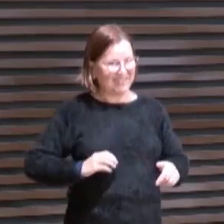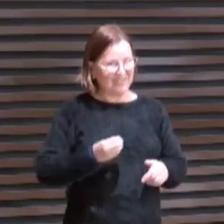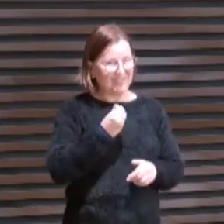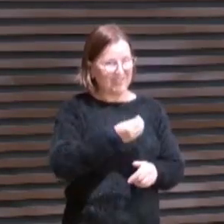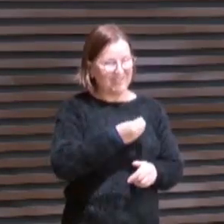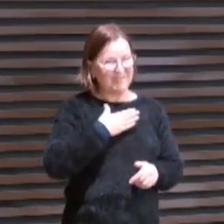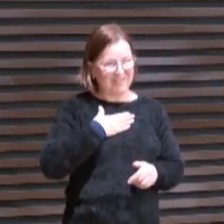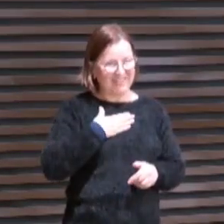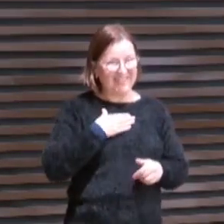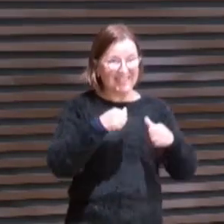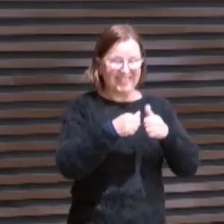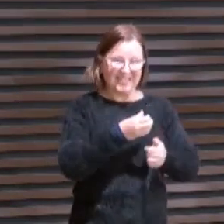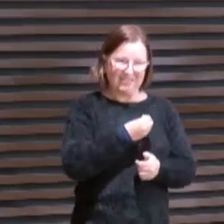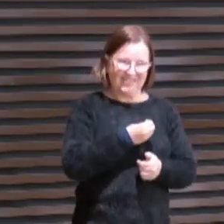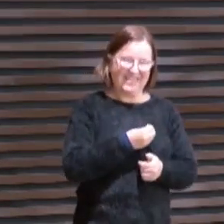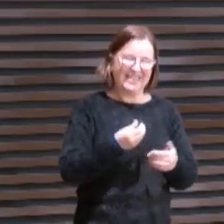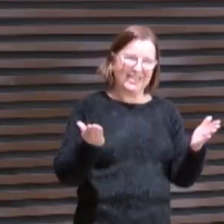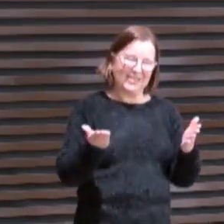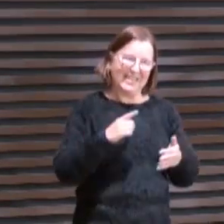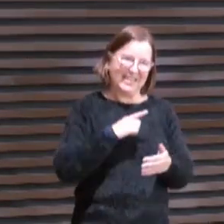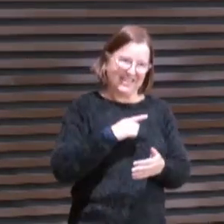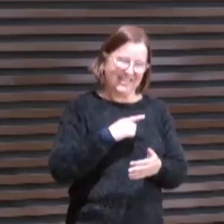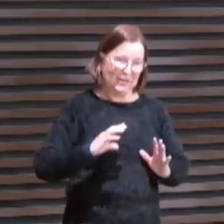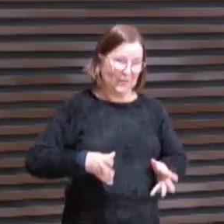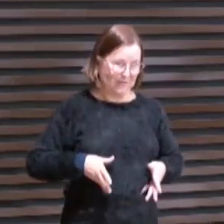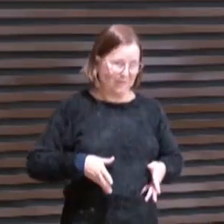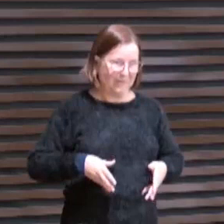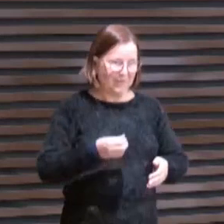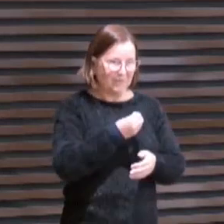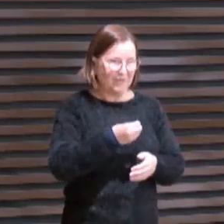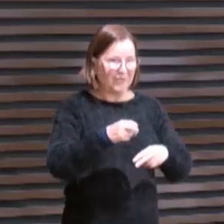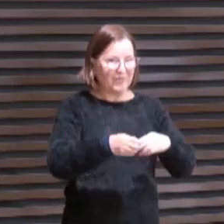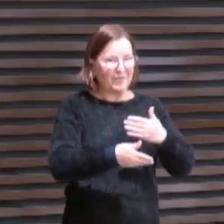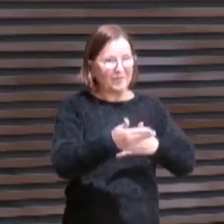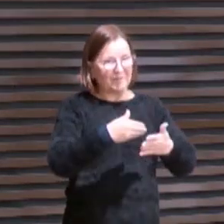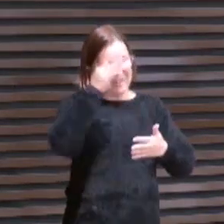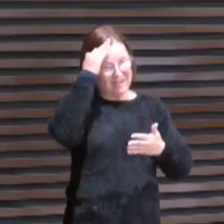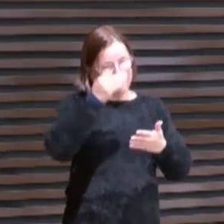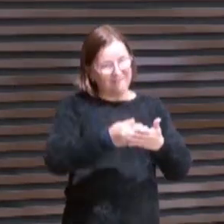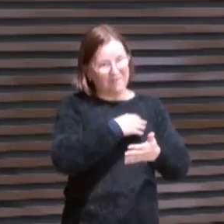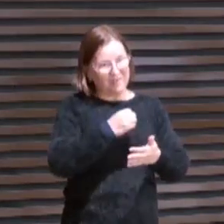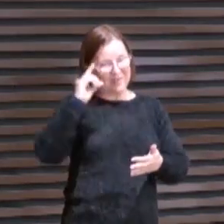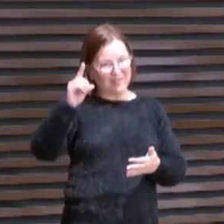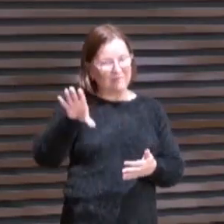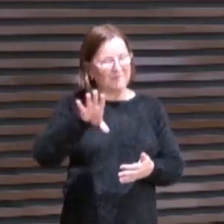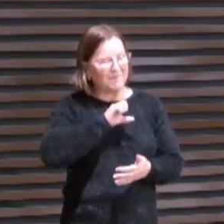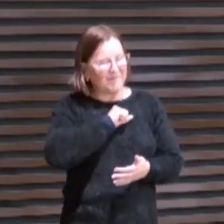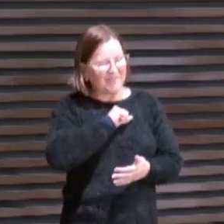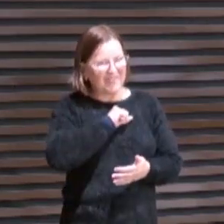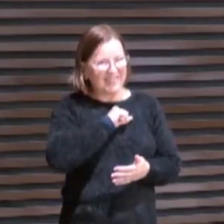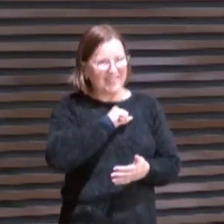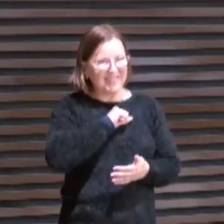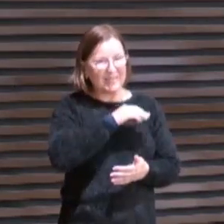vive em mim. E esse viver que agora tenho na carne, vivo pela fé no Filho de Deus, que me amou e a si